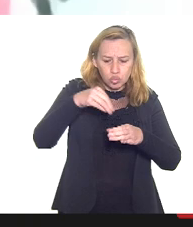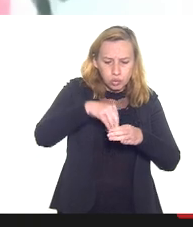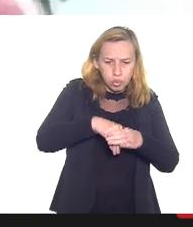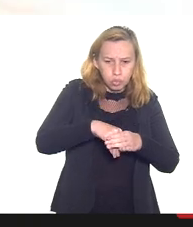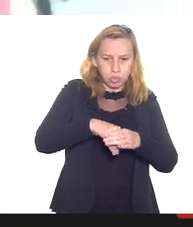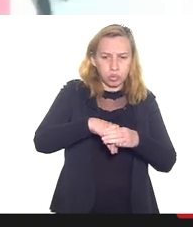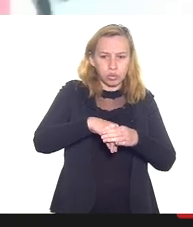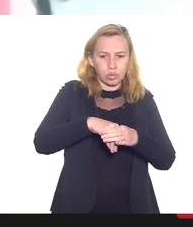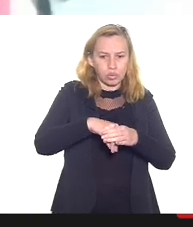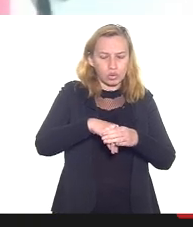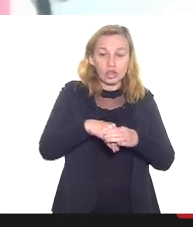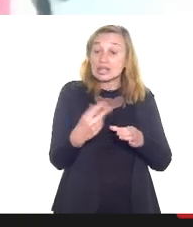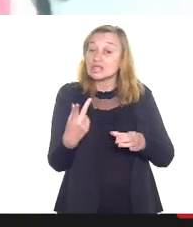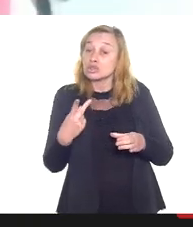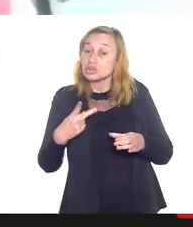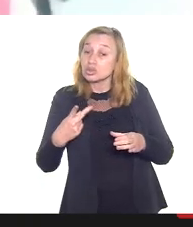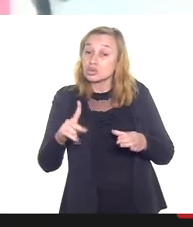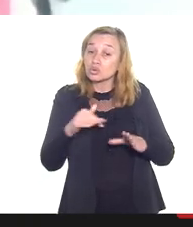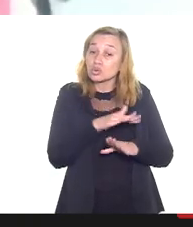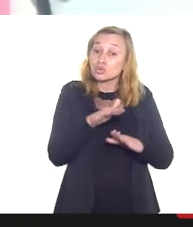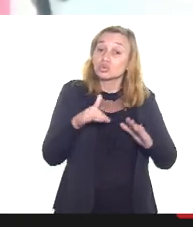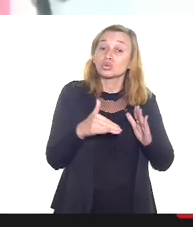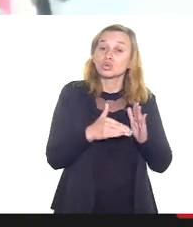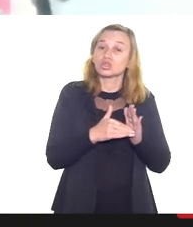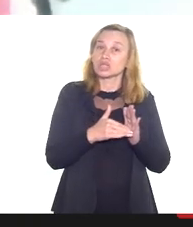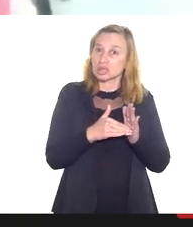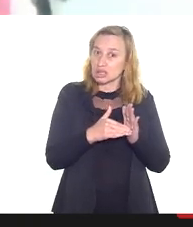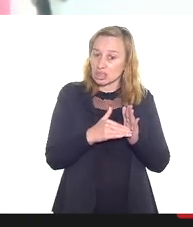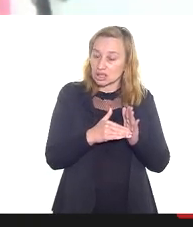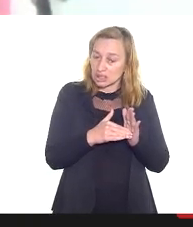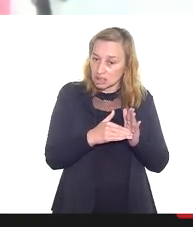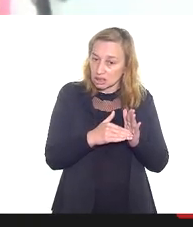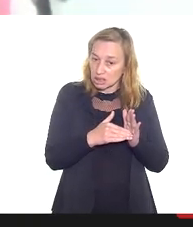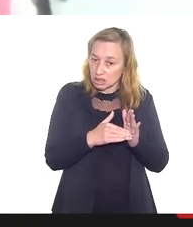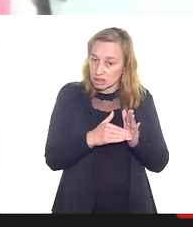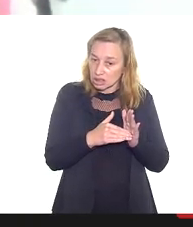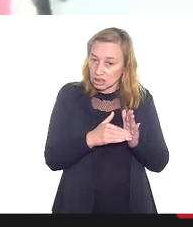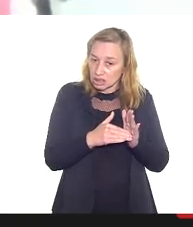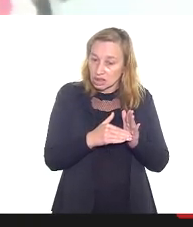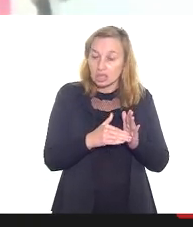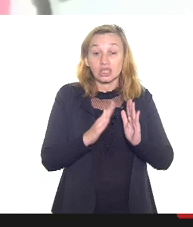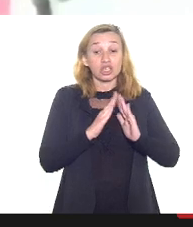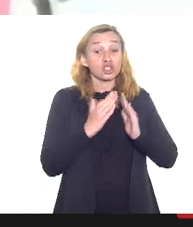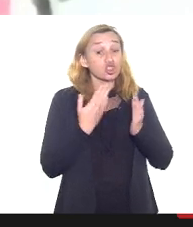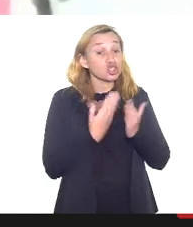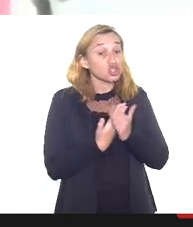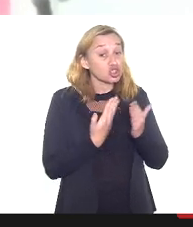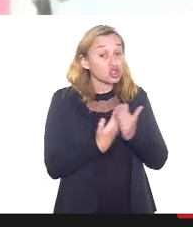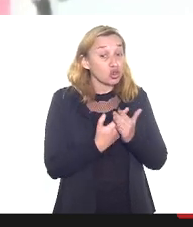implementadas na sua totalidade, na sua inteireza, em todas as escolas do